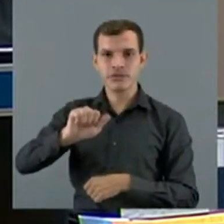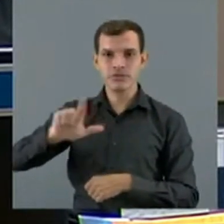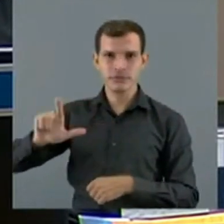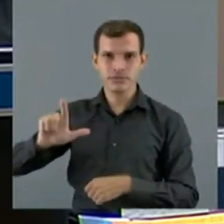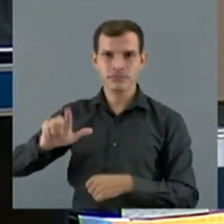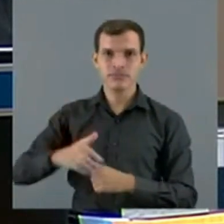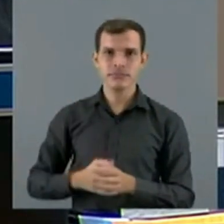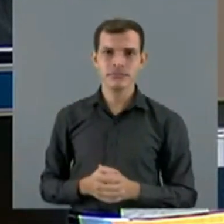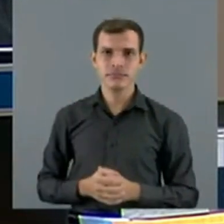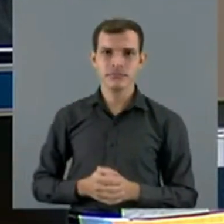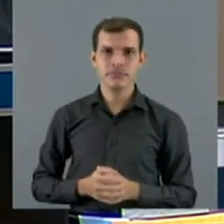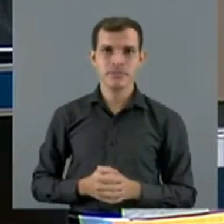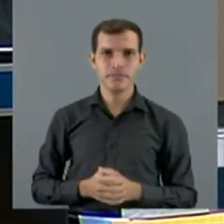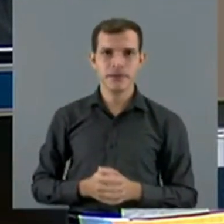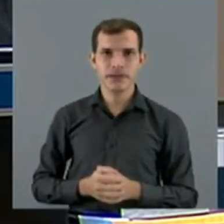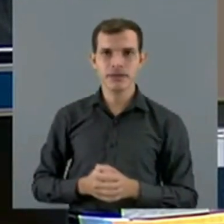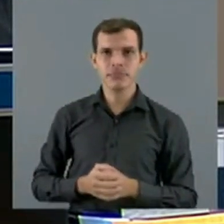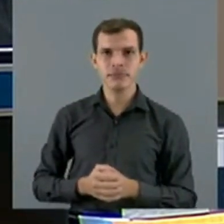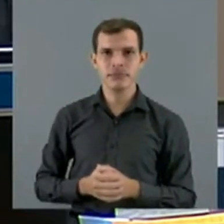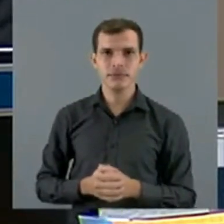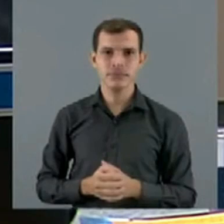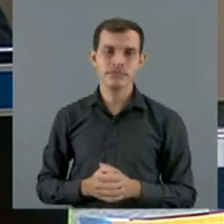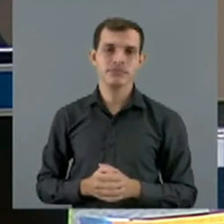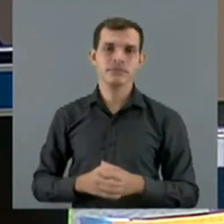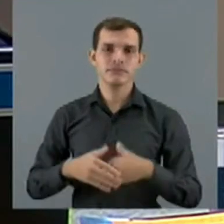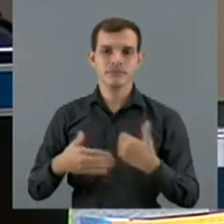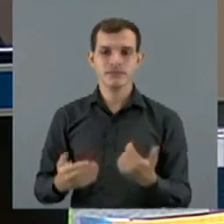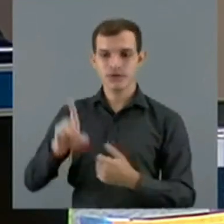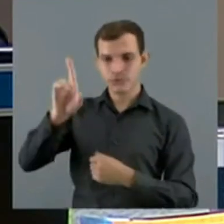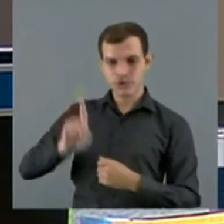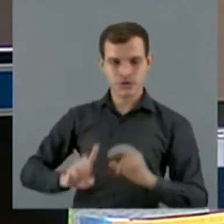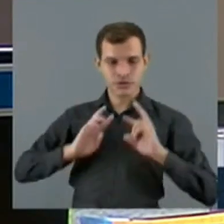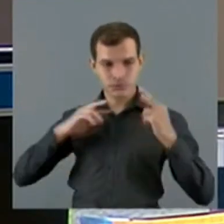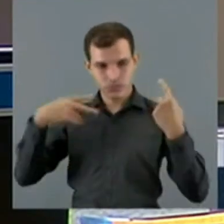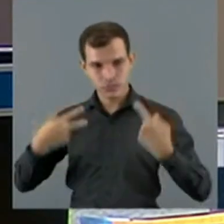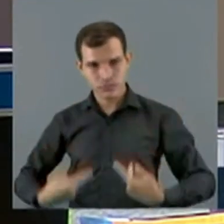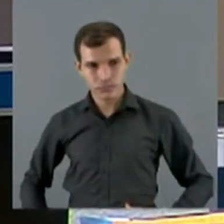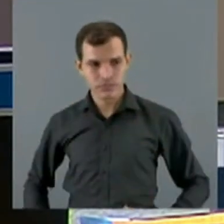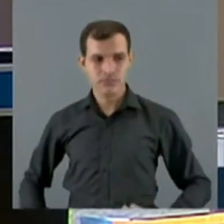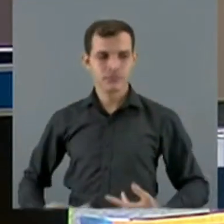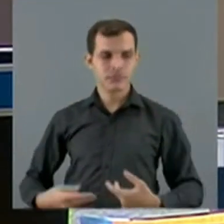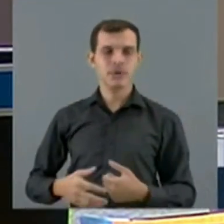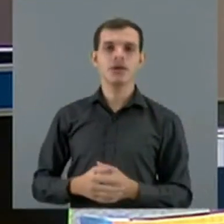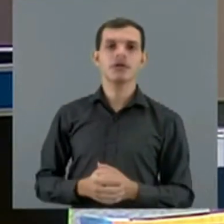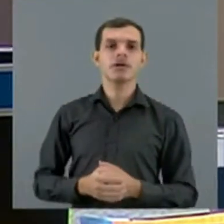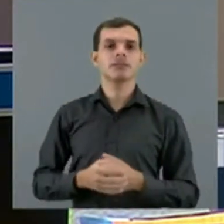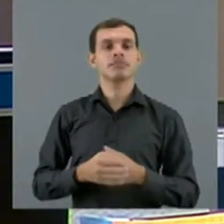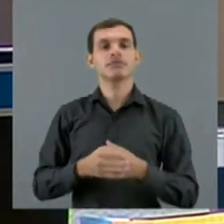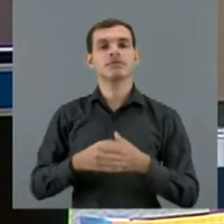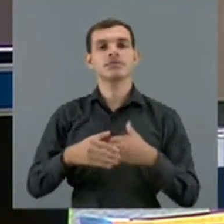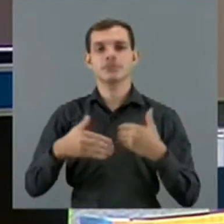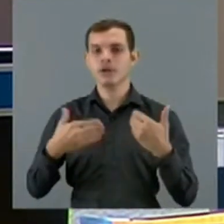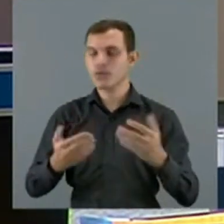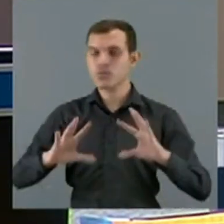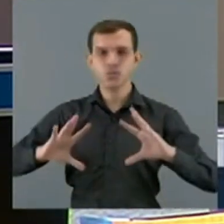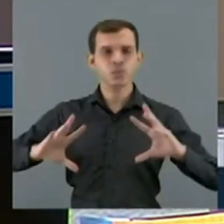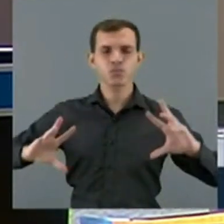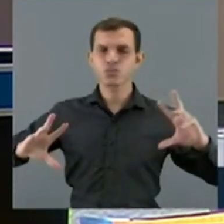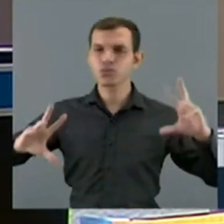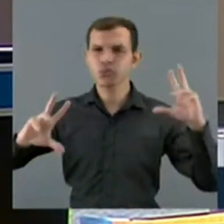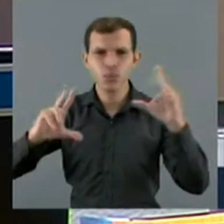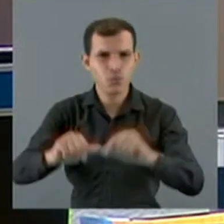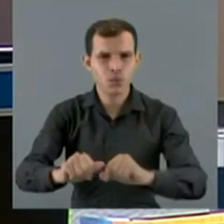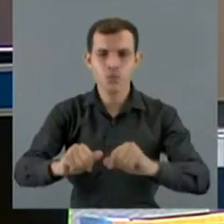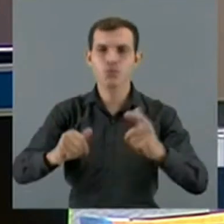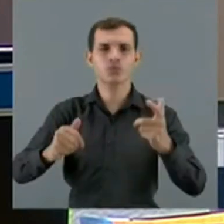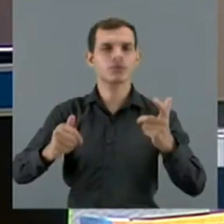voltadas à hermenêutica, direitos humanos e garantias fundamentais. Ou seja, tudo aquilo que se